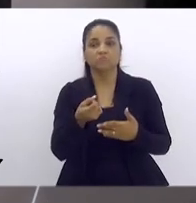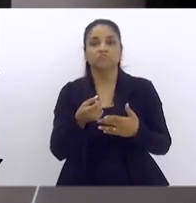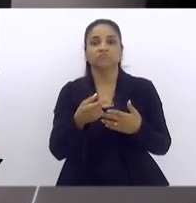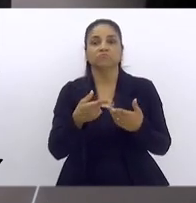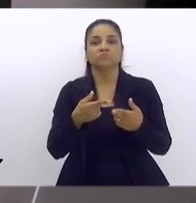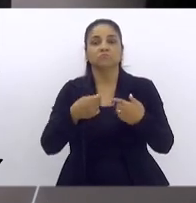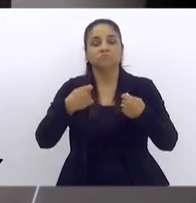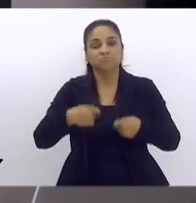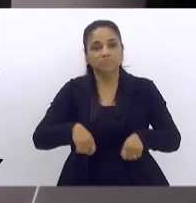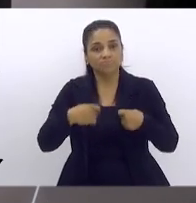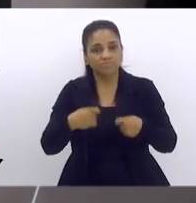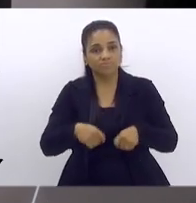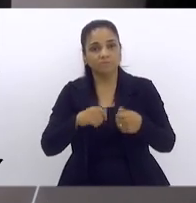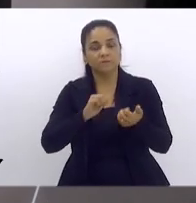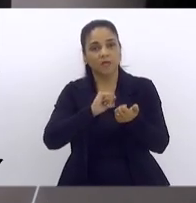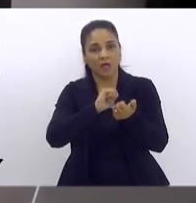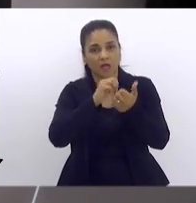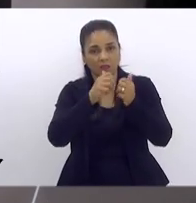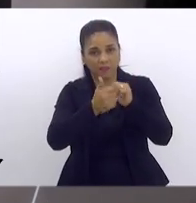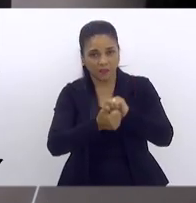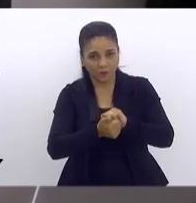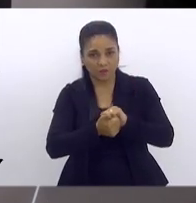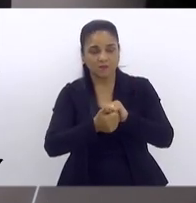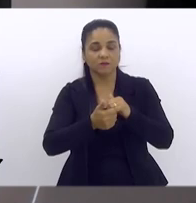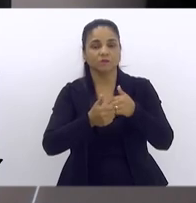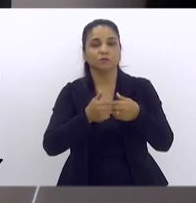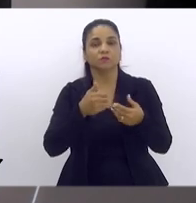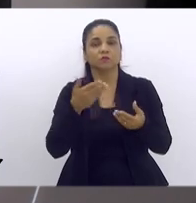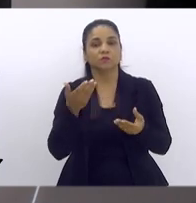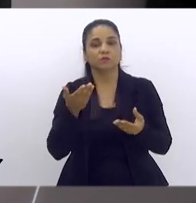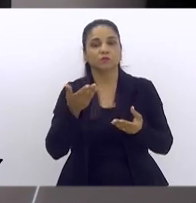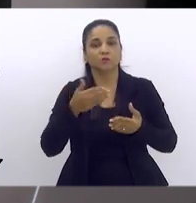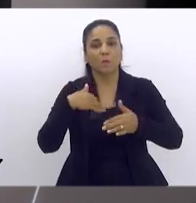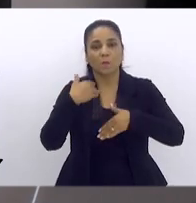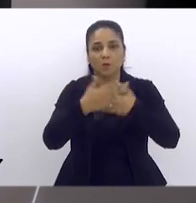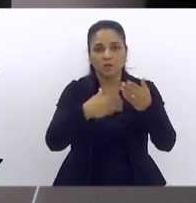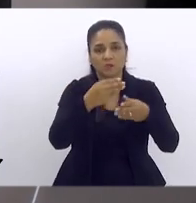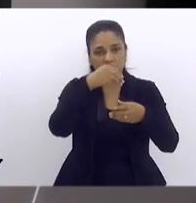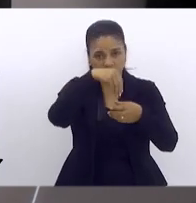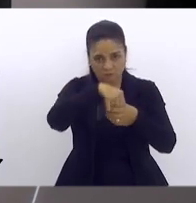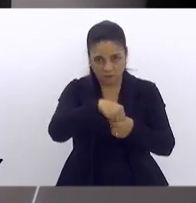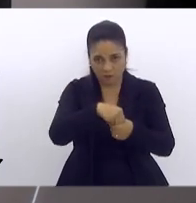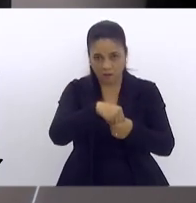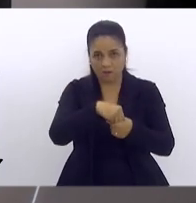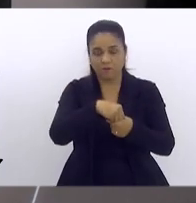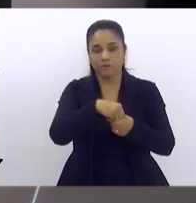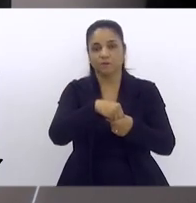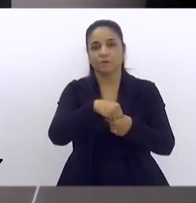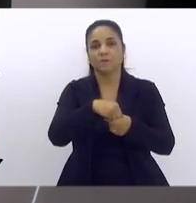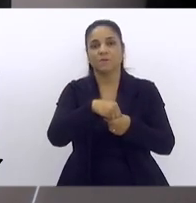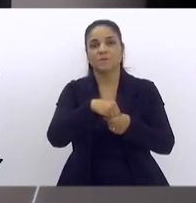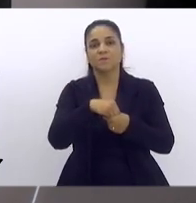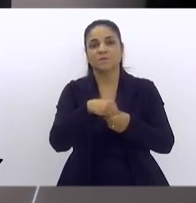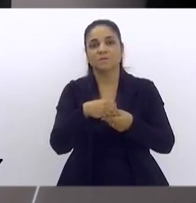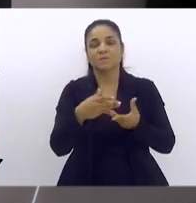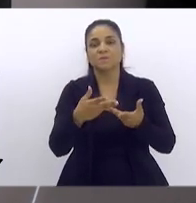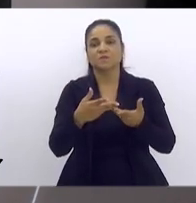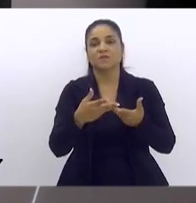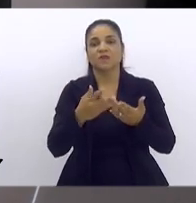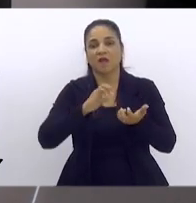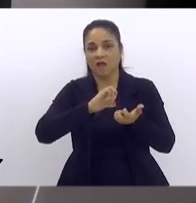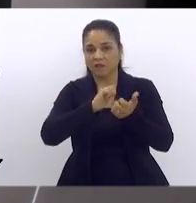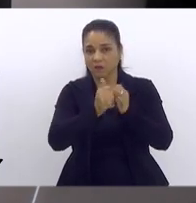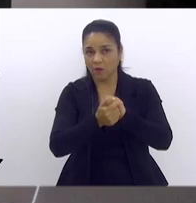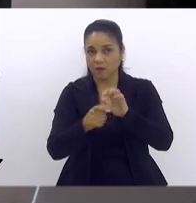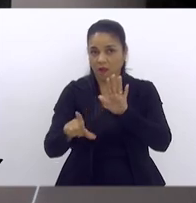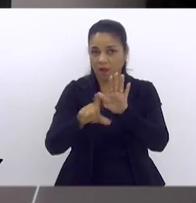da gente fazer adequação dos nossos processos internos e então que os nossos processos internos fiquem então adequados a